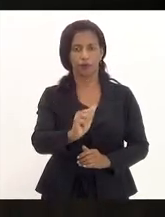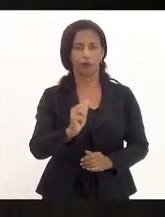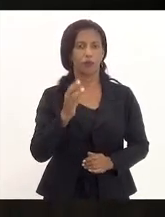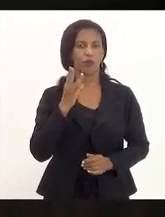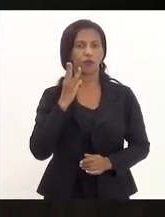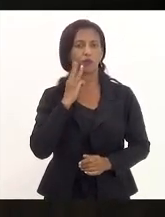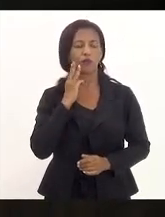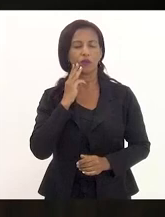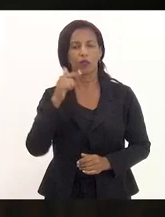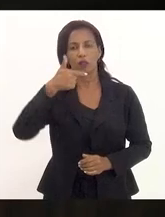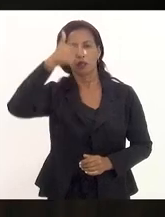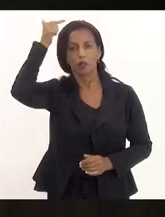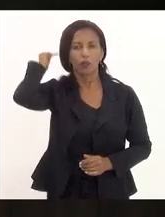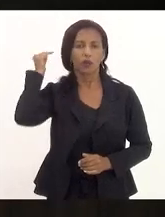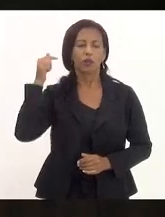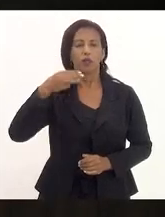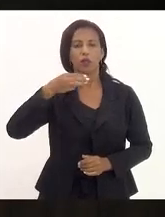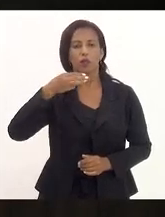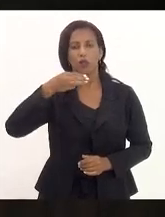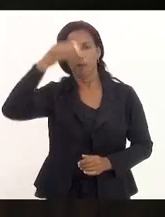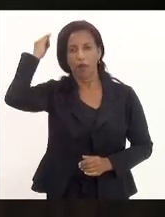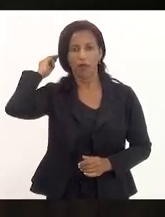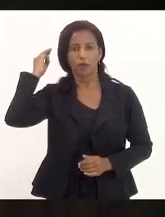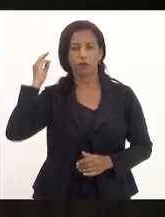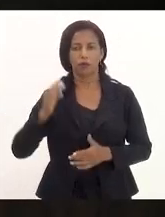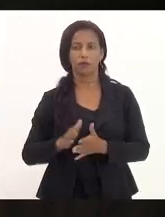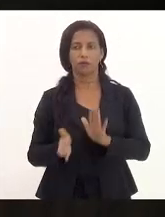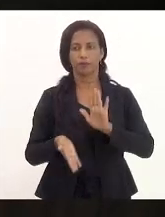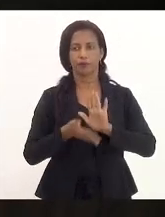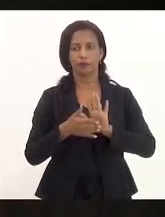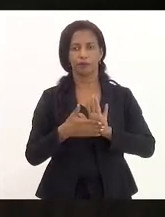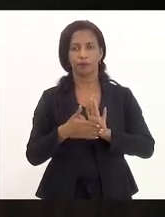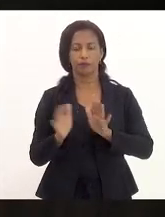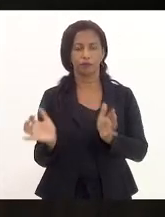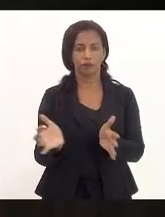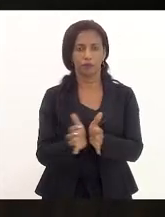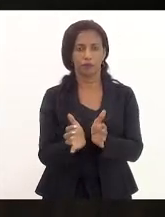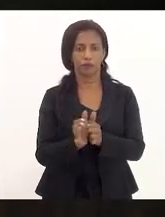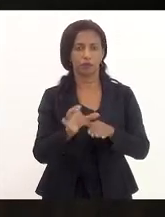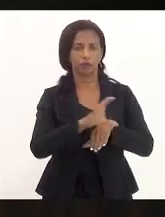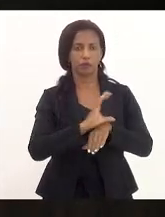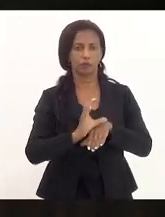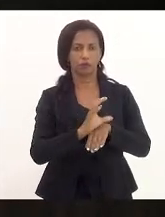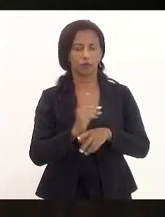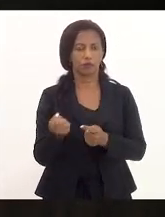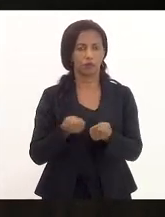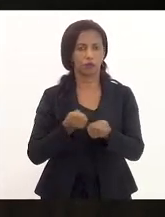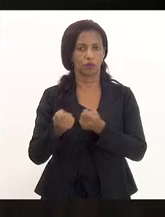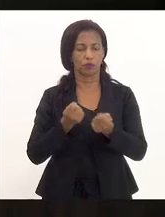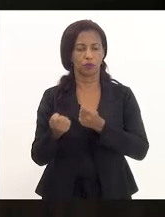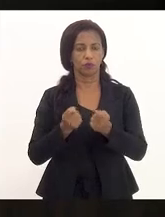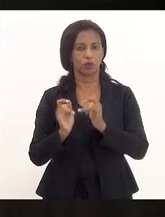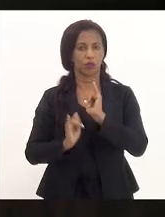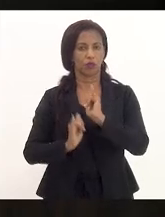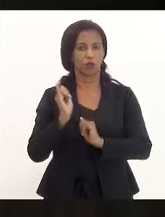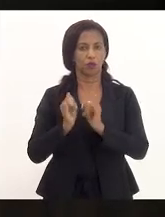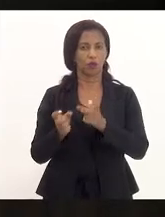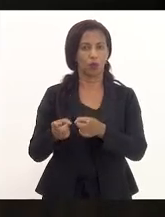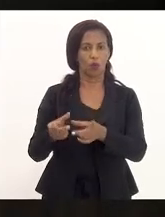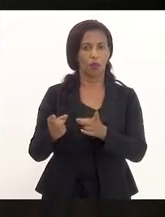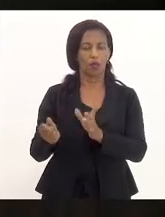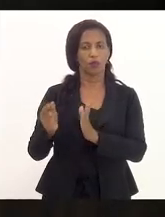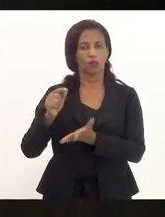Valdeque Carneiro, Luiz Paulo e Márcio Pacheco. Dependendo de pareceres das Comissões de Constituição de Justiça, de Economia e Indústria e Comércio, de